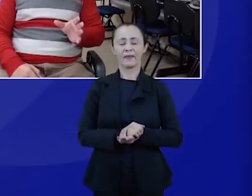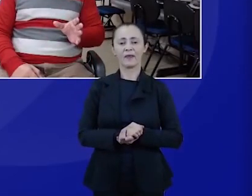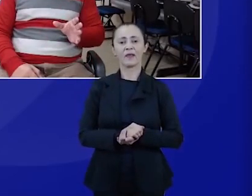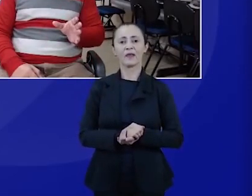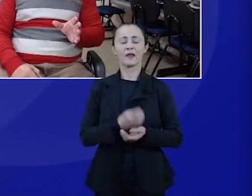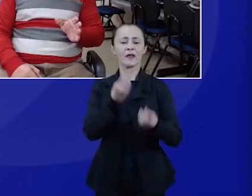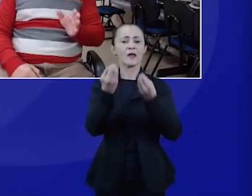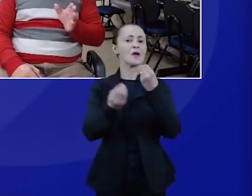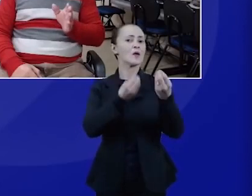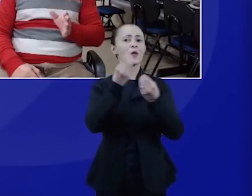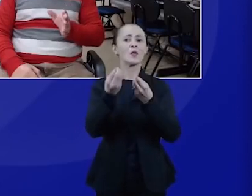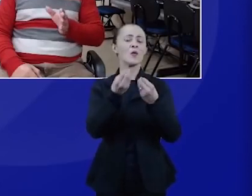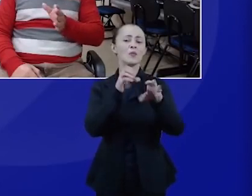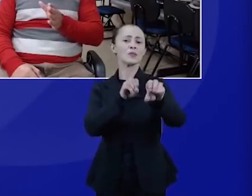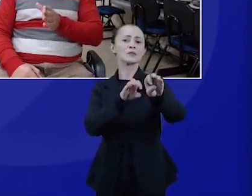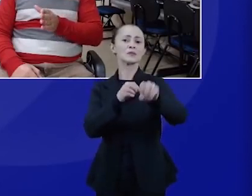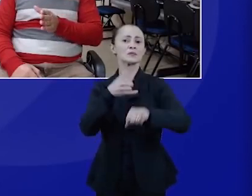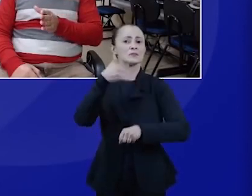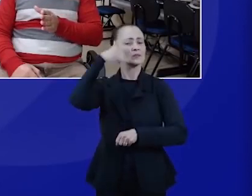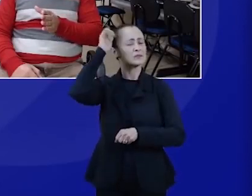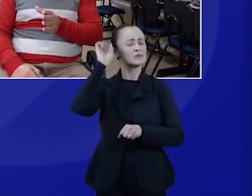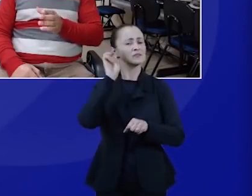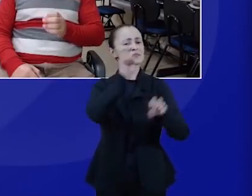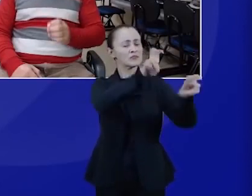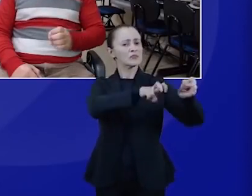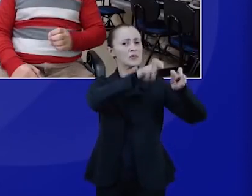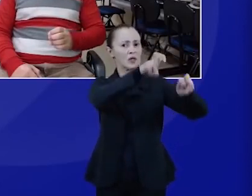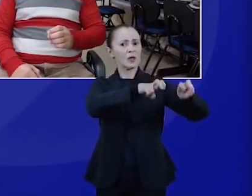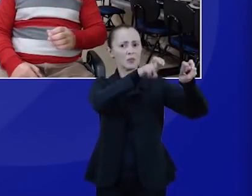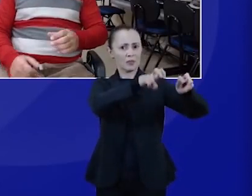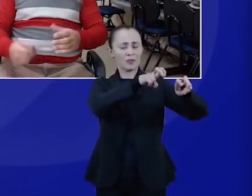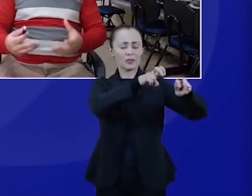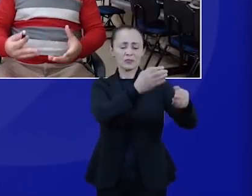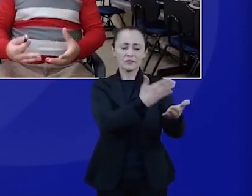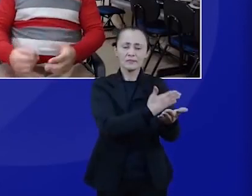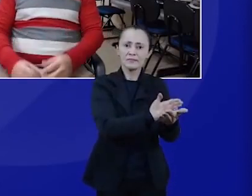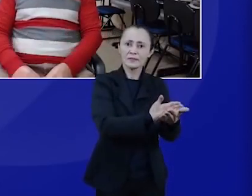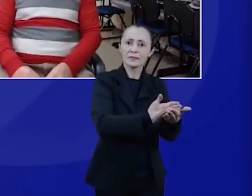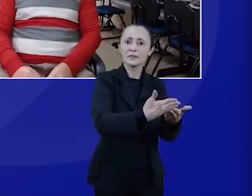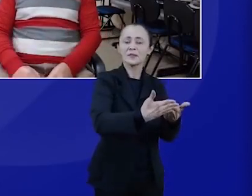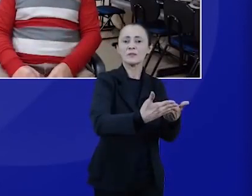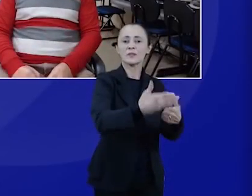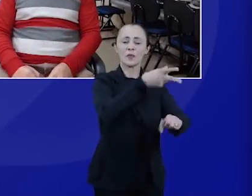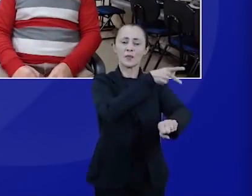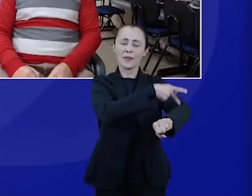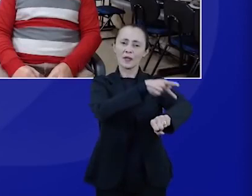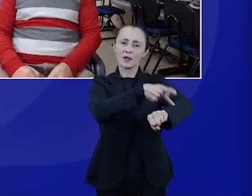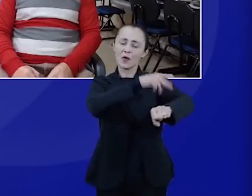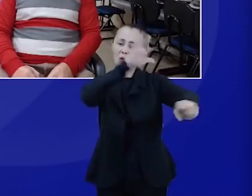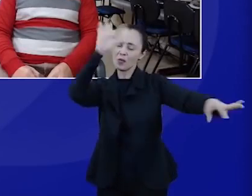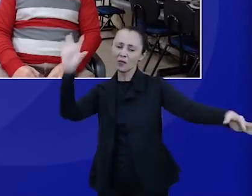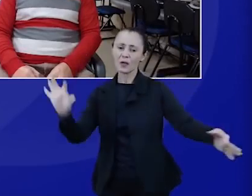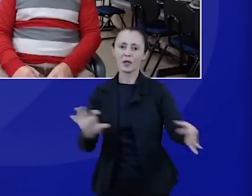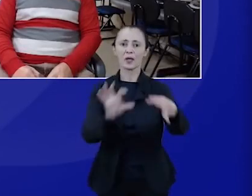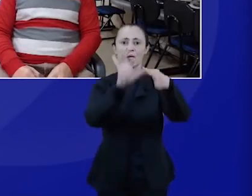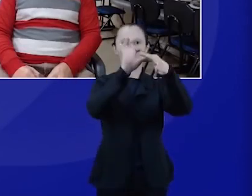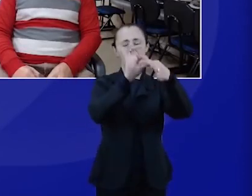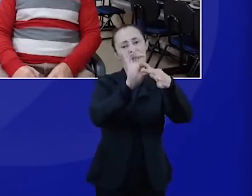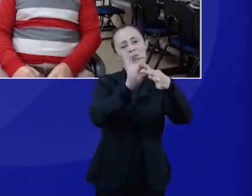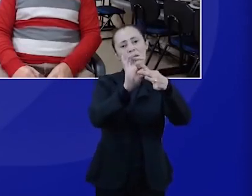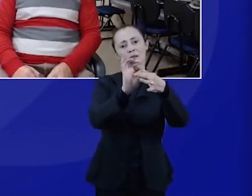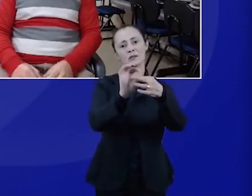educação do campo e os princípios pedagógicos aliados ao referencial curricular da